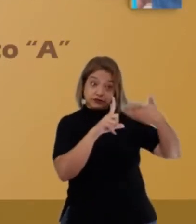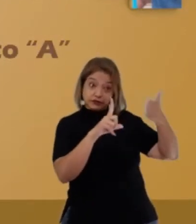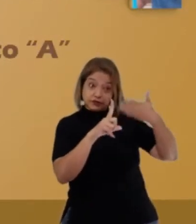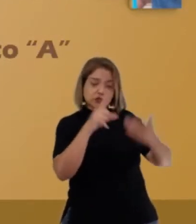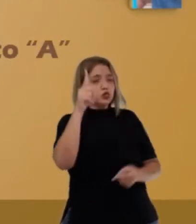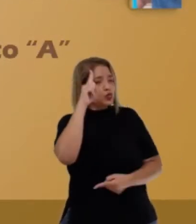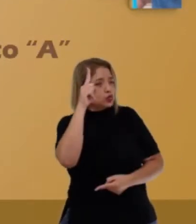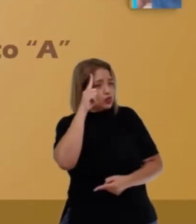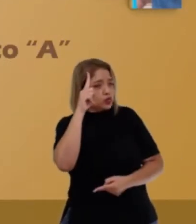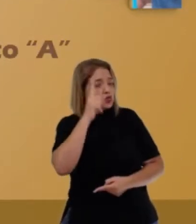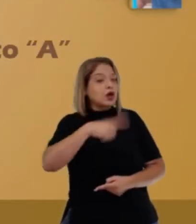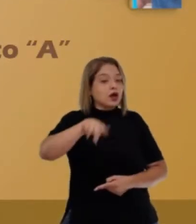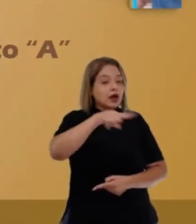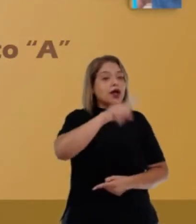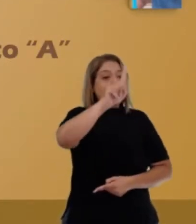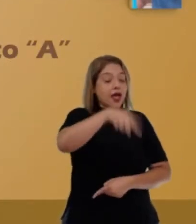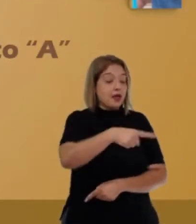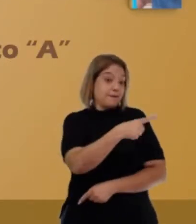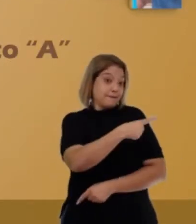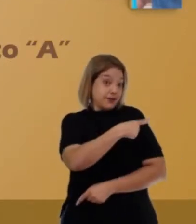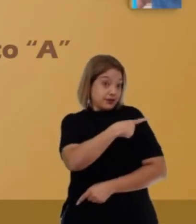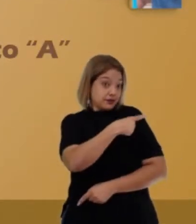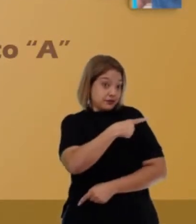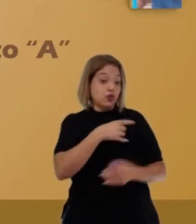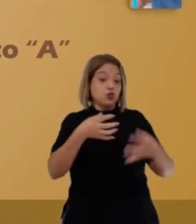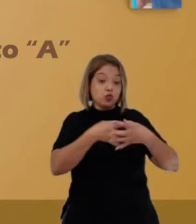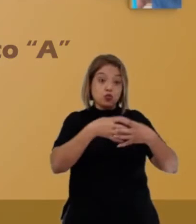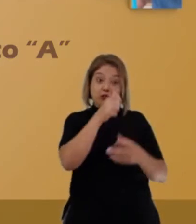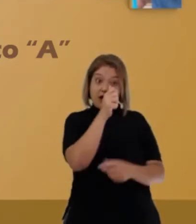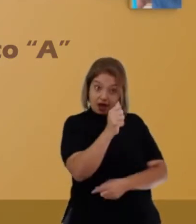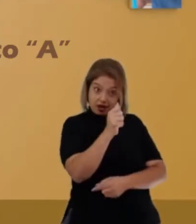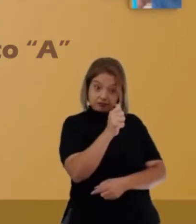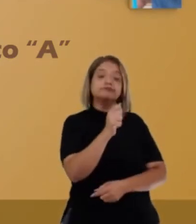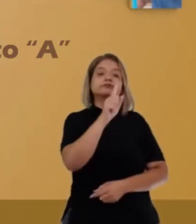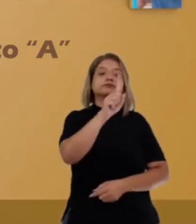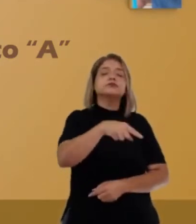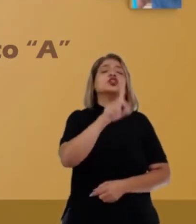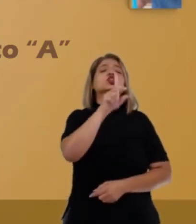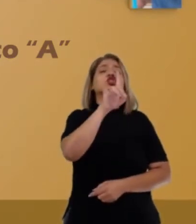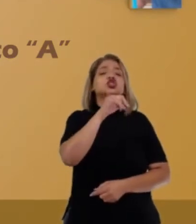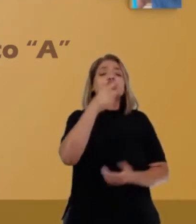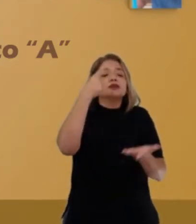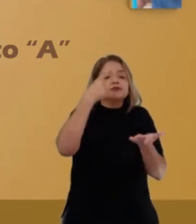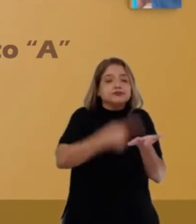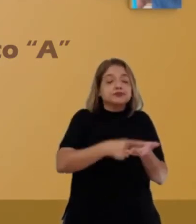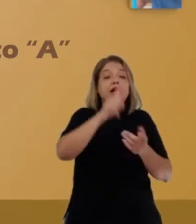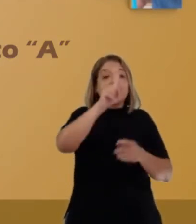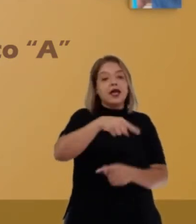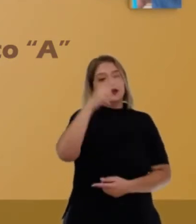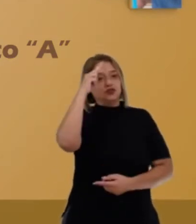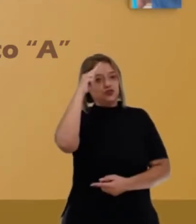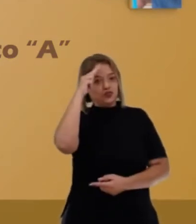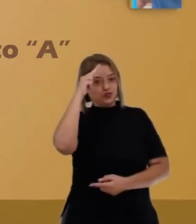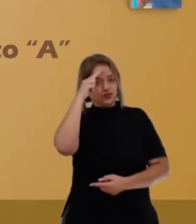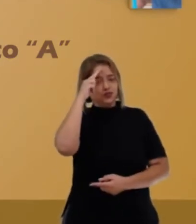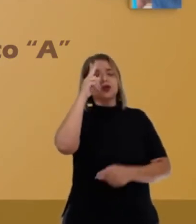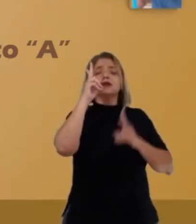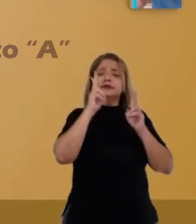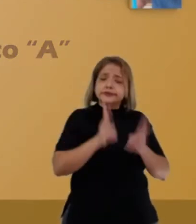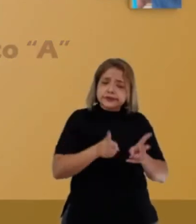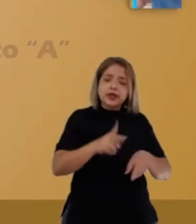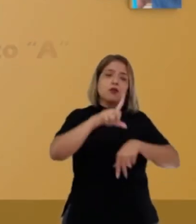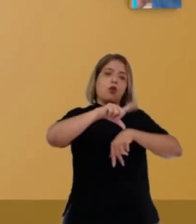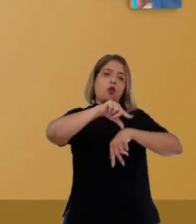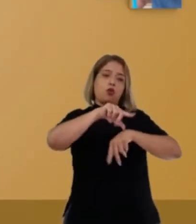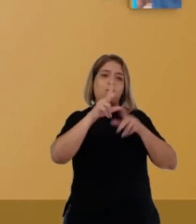videoaulas por dia para o primeiro ano, agrupamento A. O dia reservado será às segundas-feiras, sempre